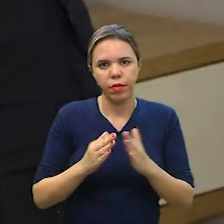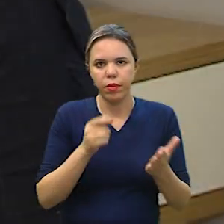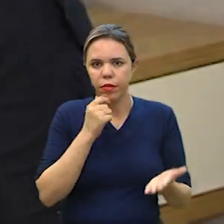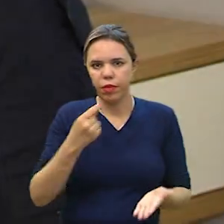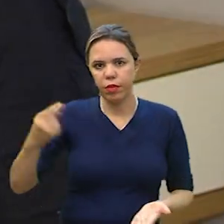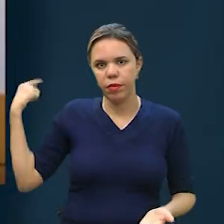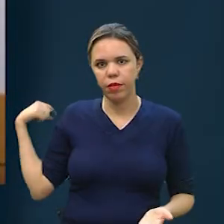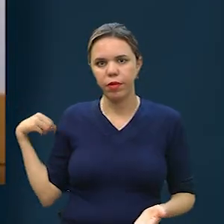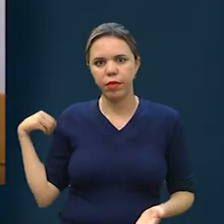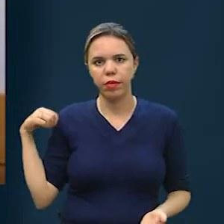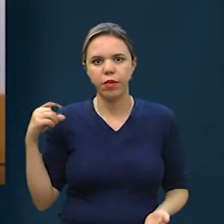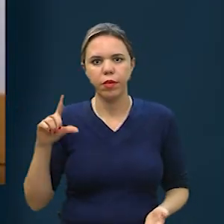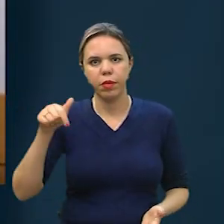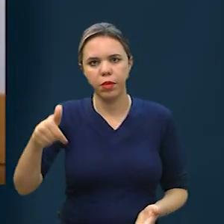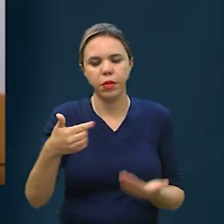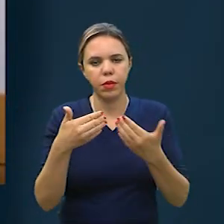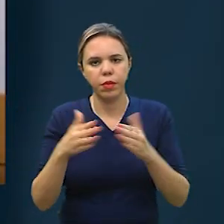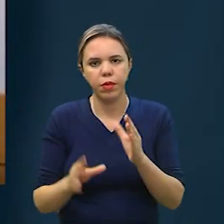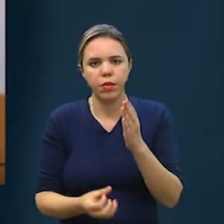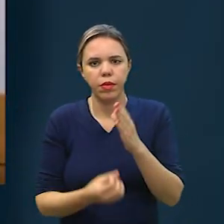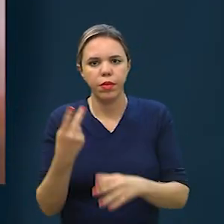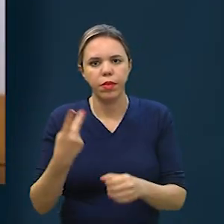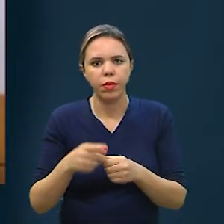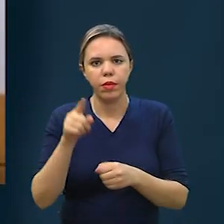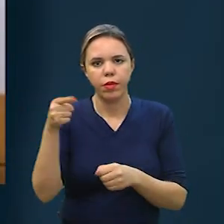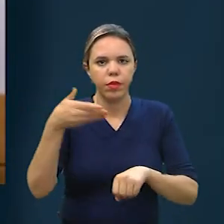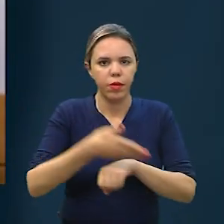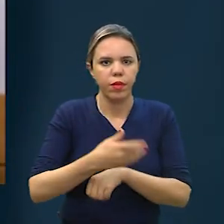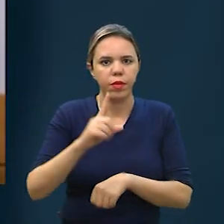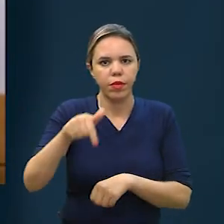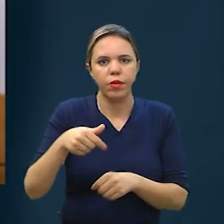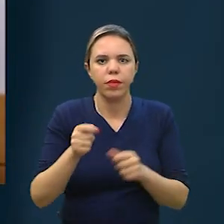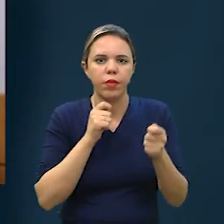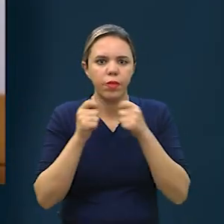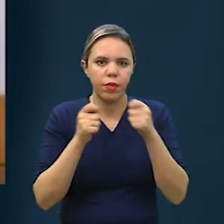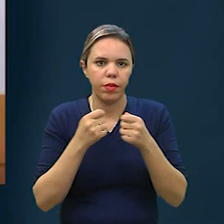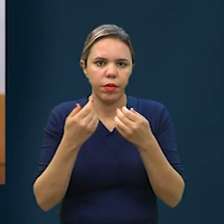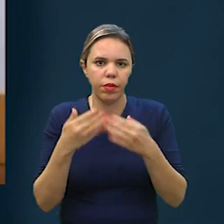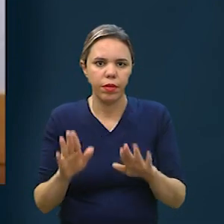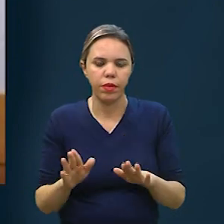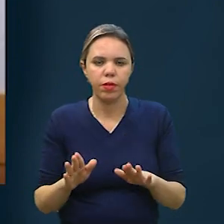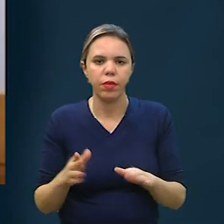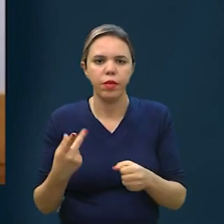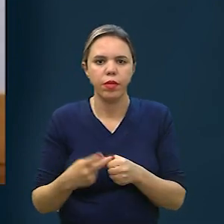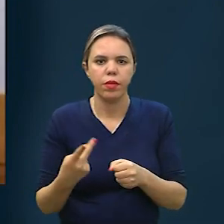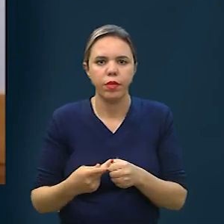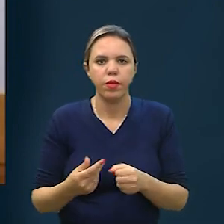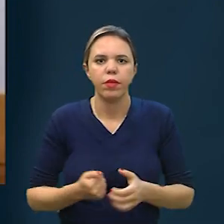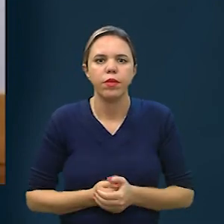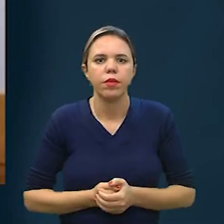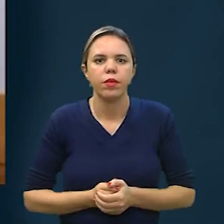casa ainda. E aí, depois do lançamento, depois que você foi lá e fez a matéria, depois do lançamento da linha